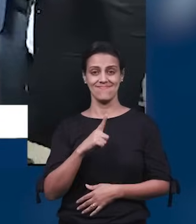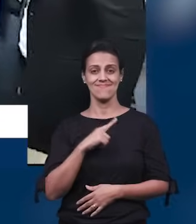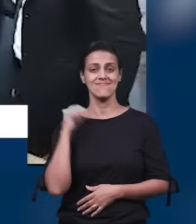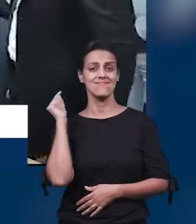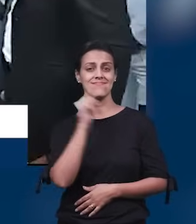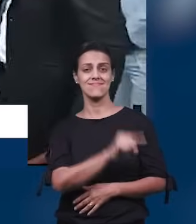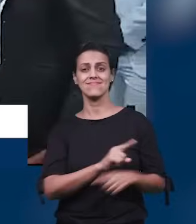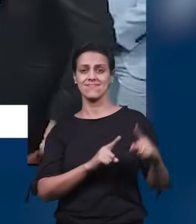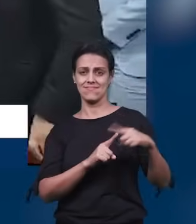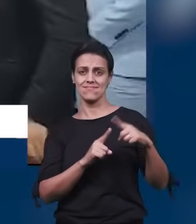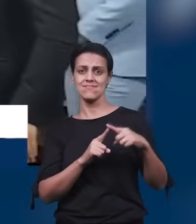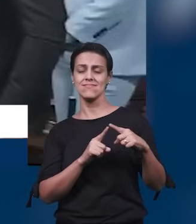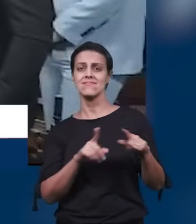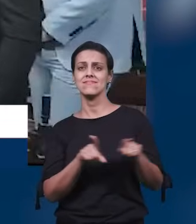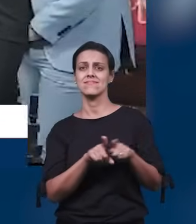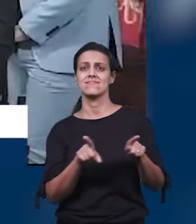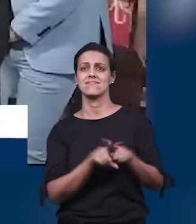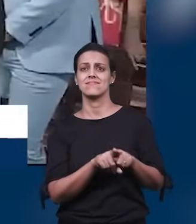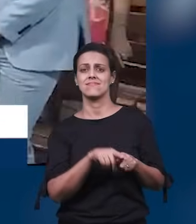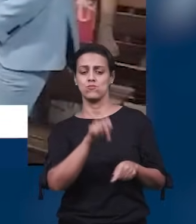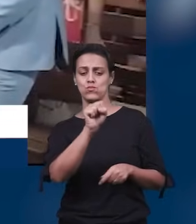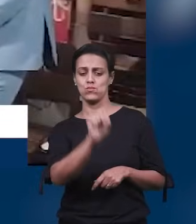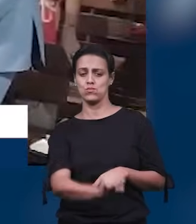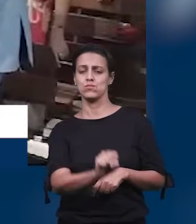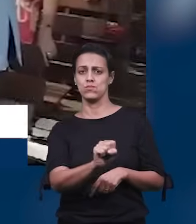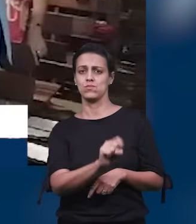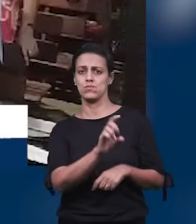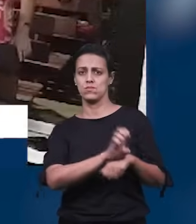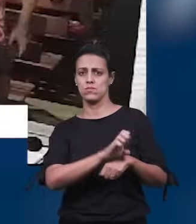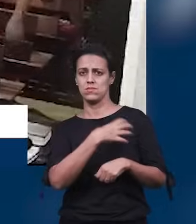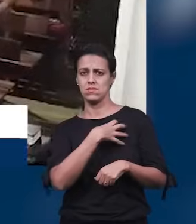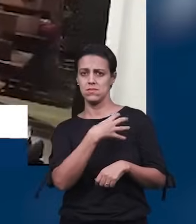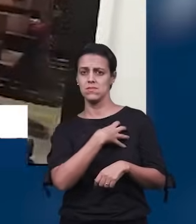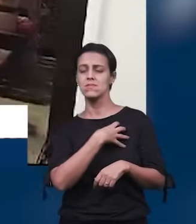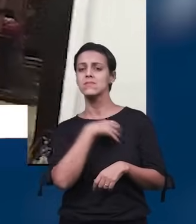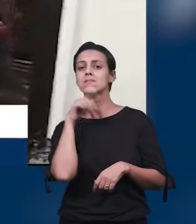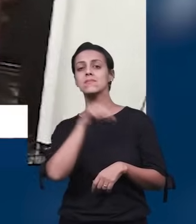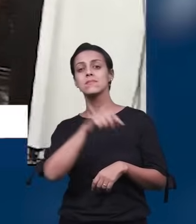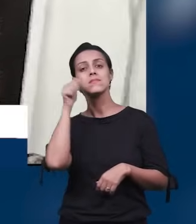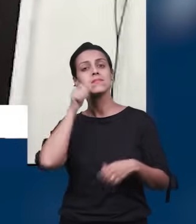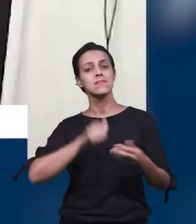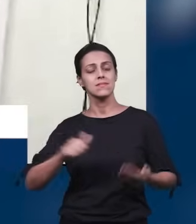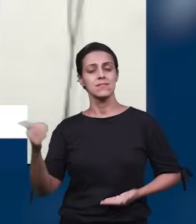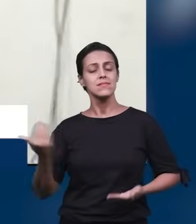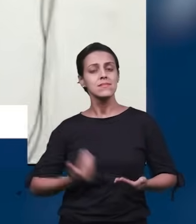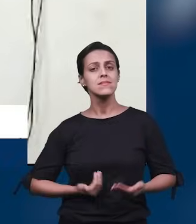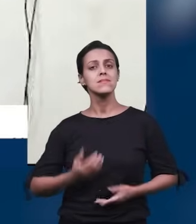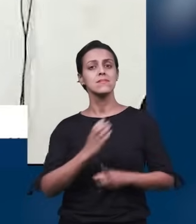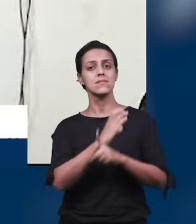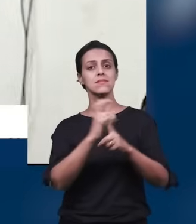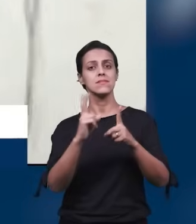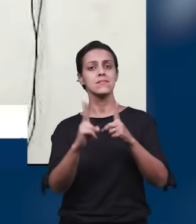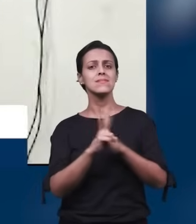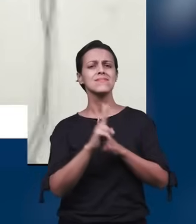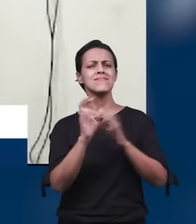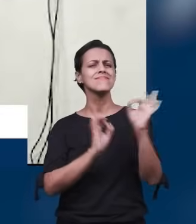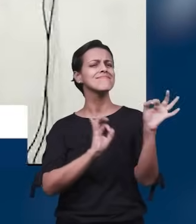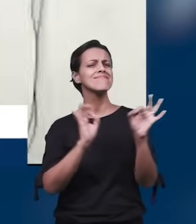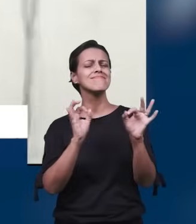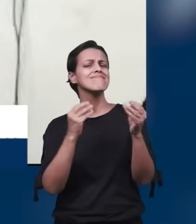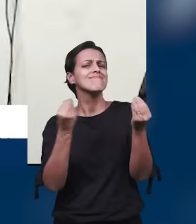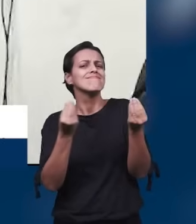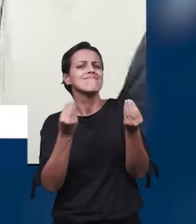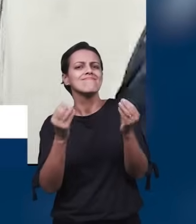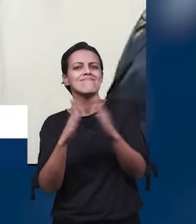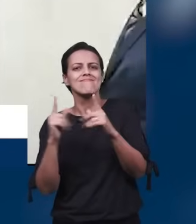estado, as senhoras do polo Vista Alegre participaram de uma vigília preparando a igreja fiel para a última